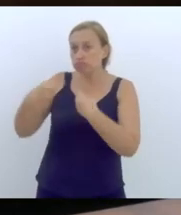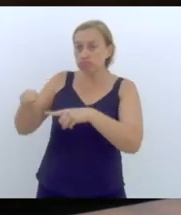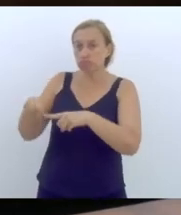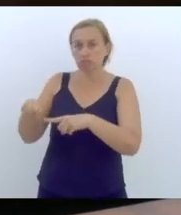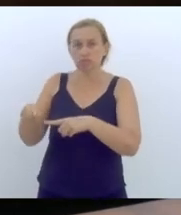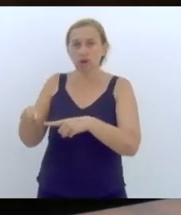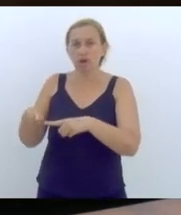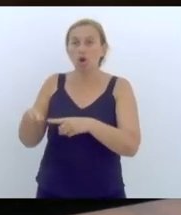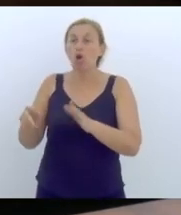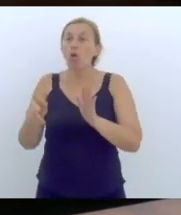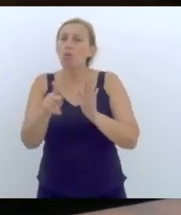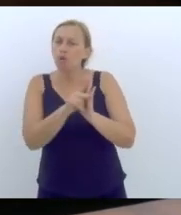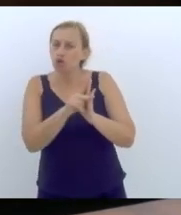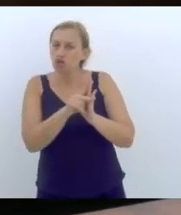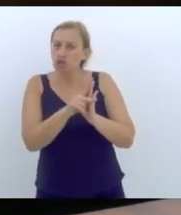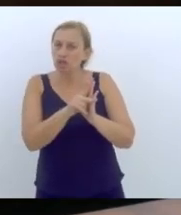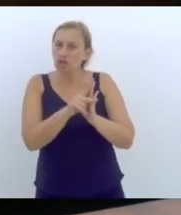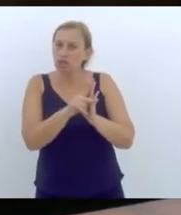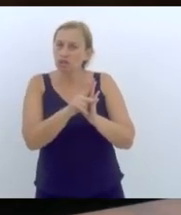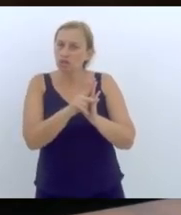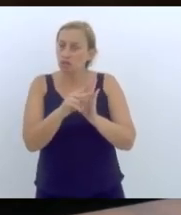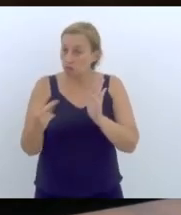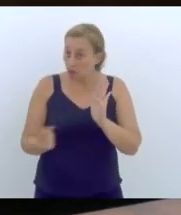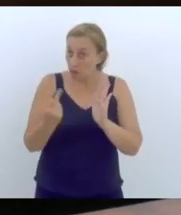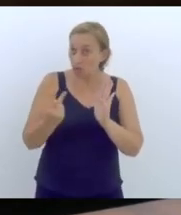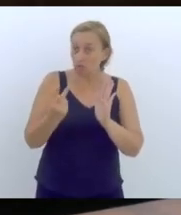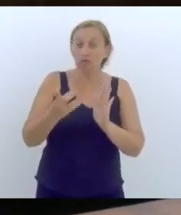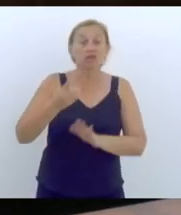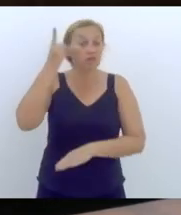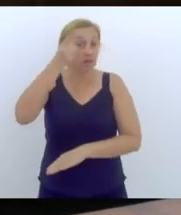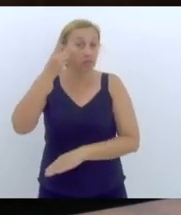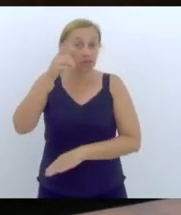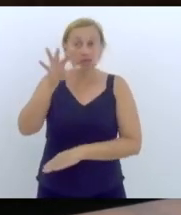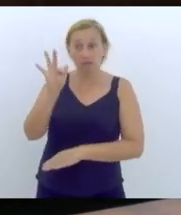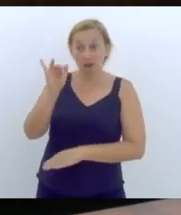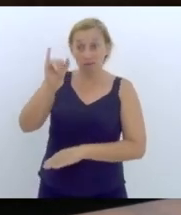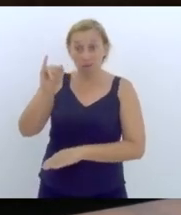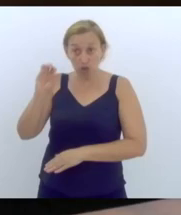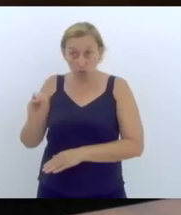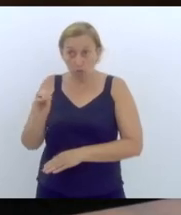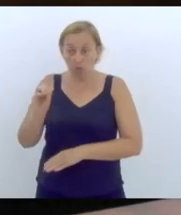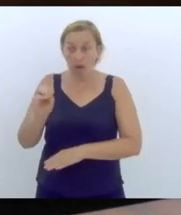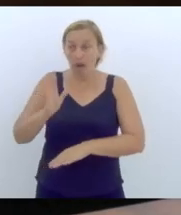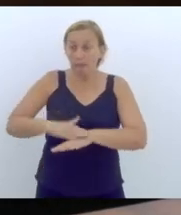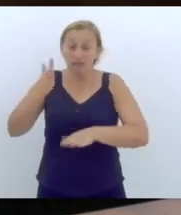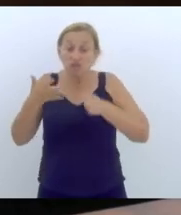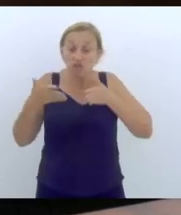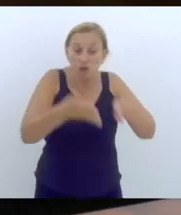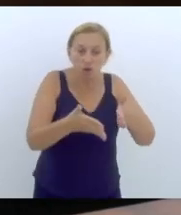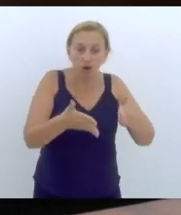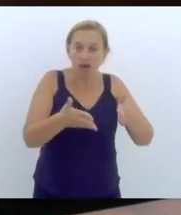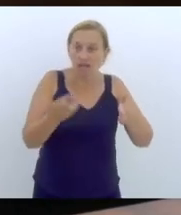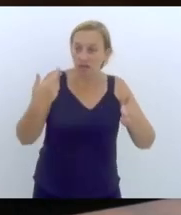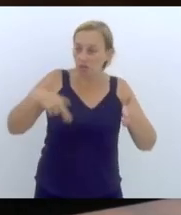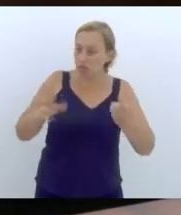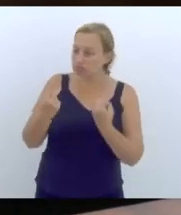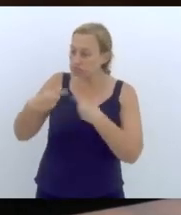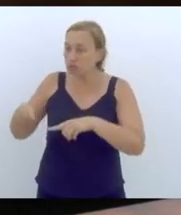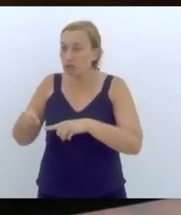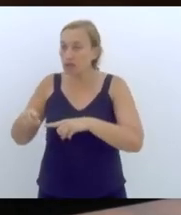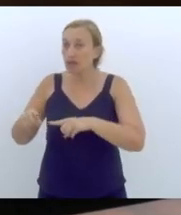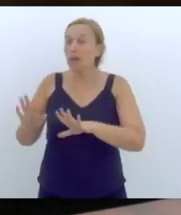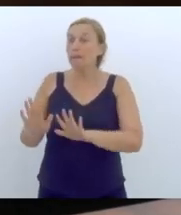O projeto meritório do deputado Fábio Silva é mais focado na parte da intolerância